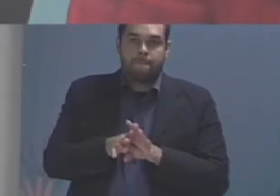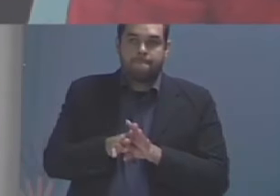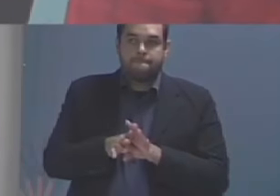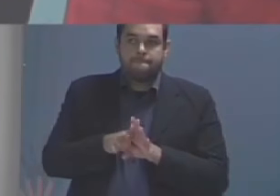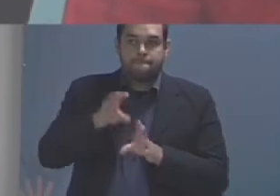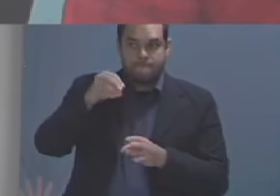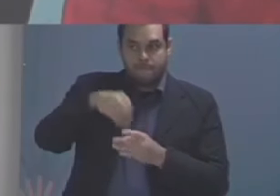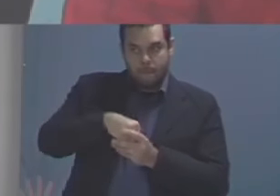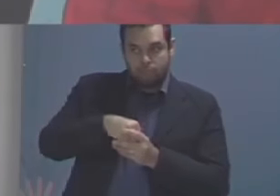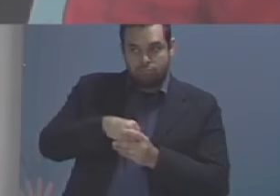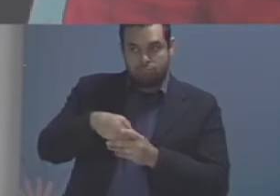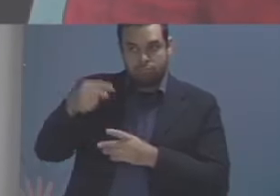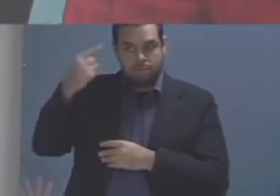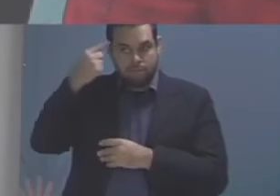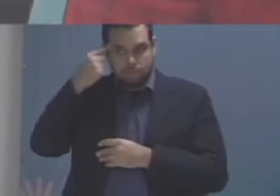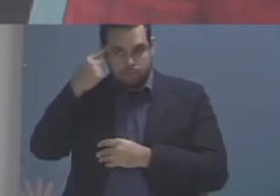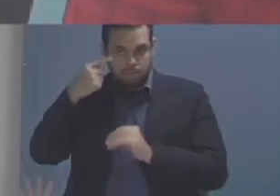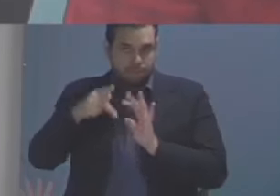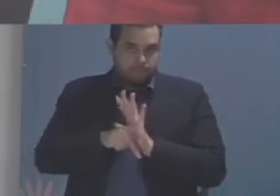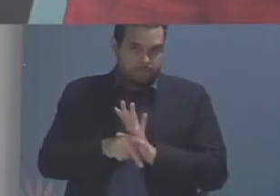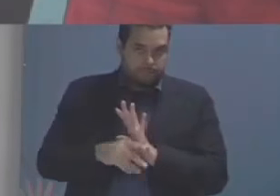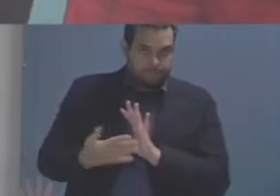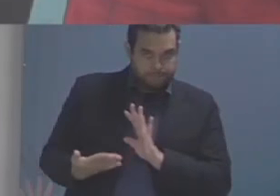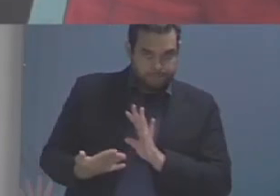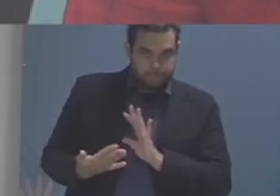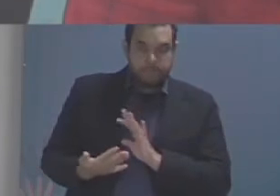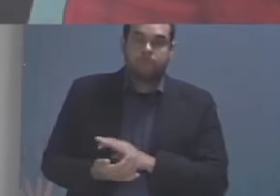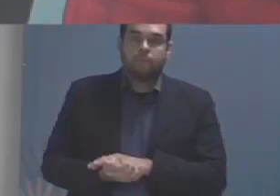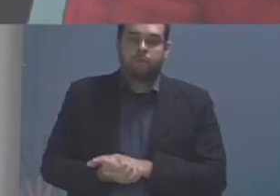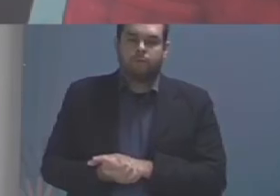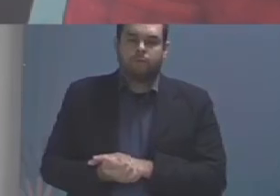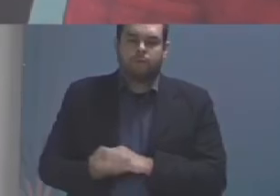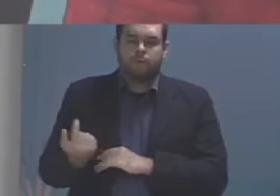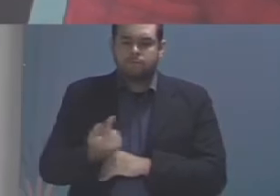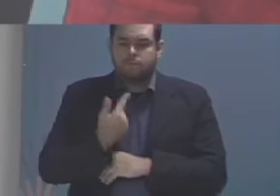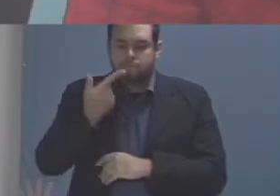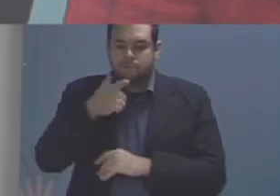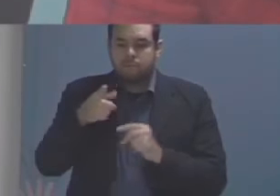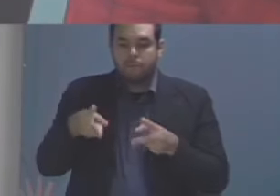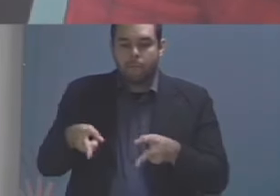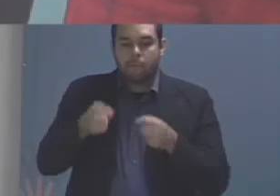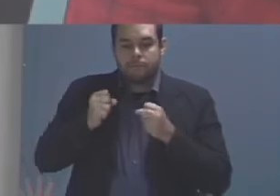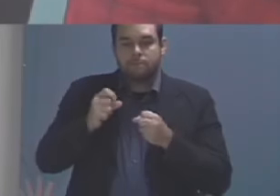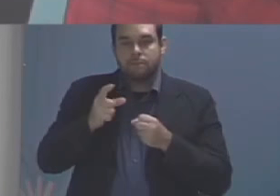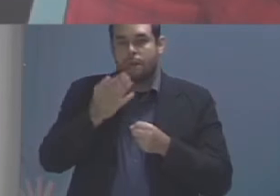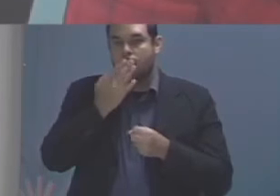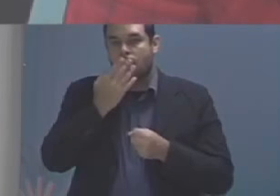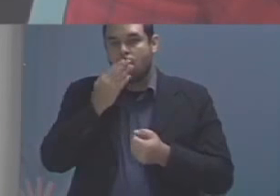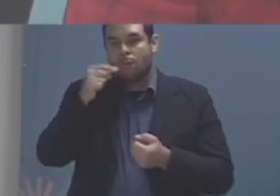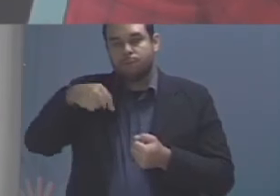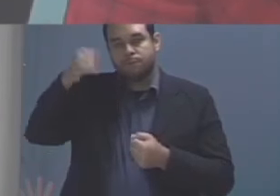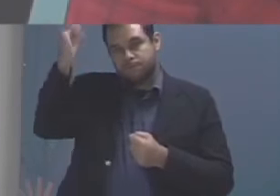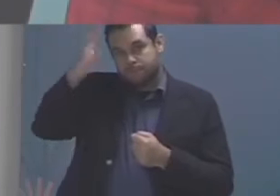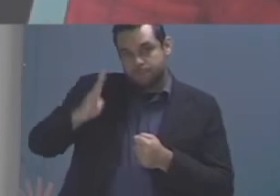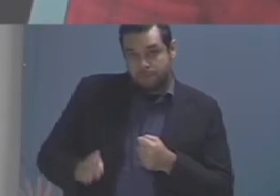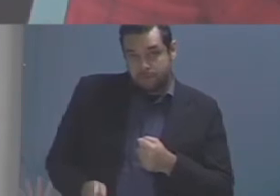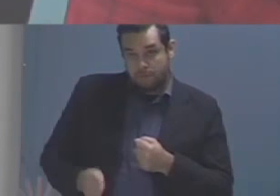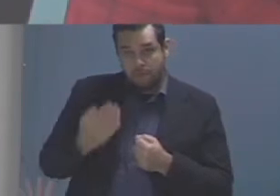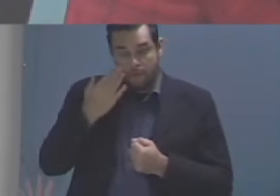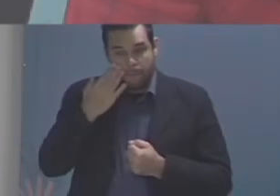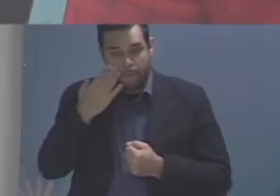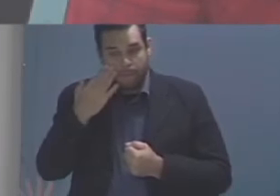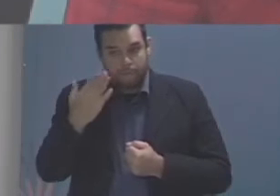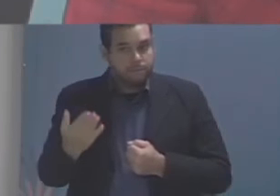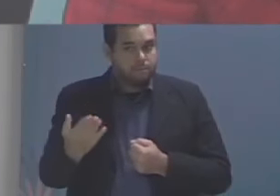colocado dentro da sua subjetividade. Nós temos visto que o racismo no Brasil, ele se